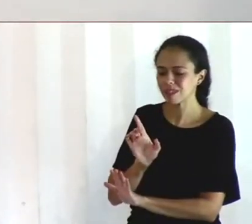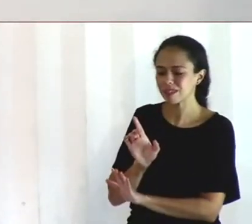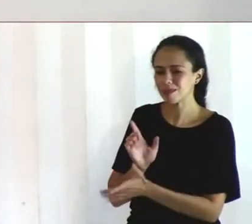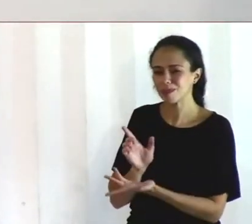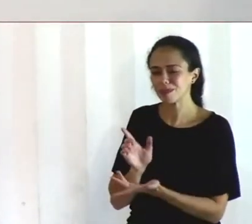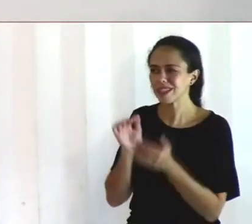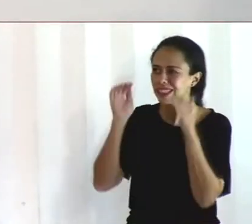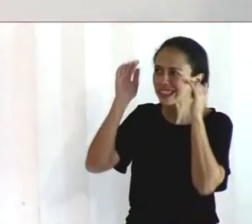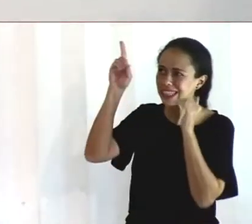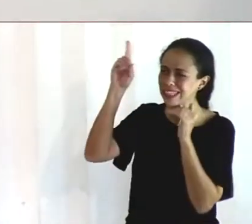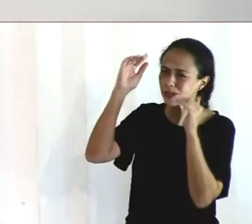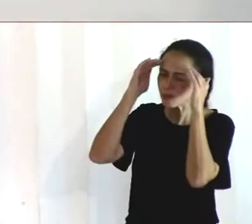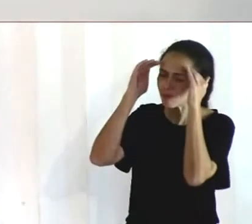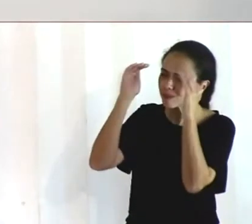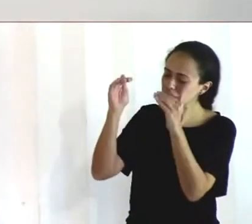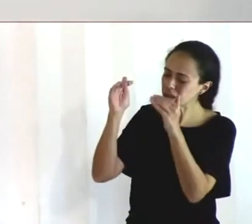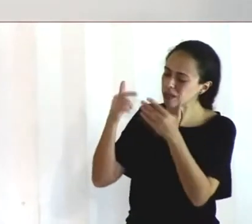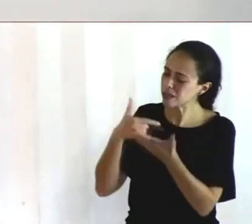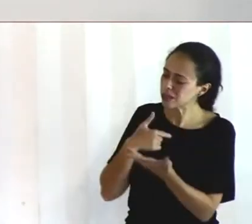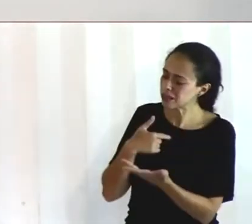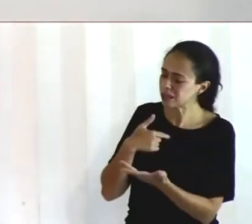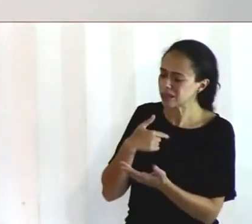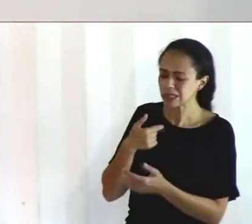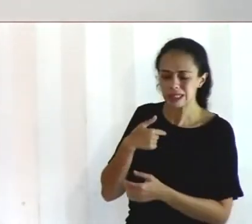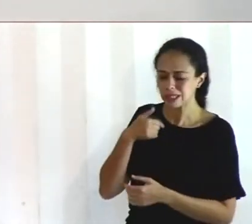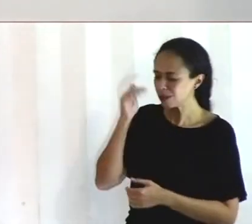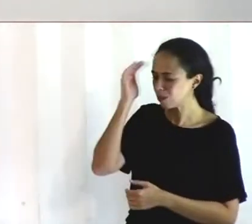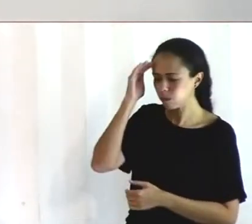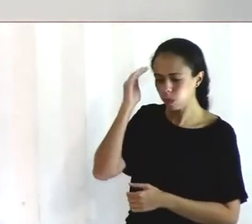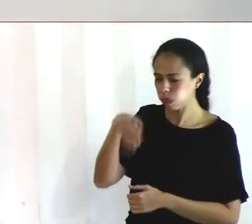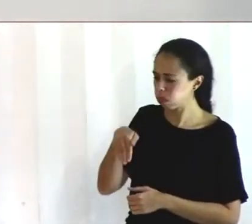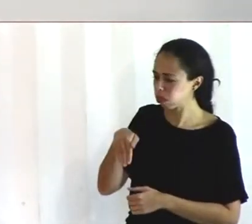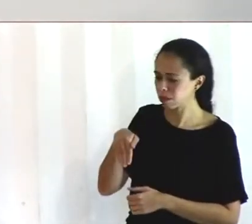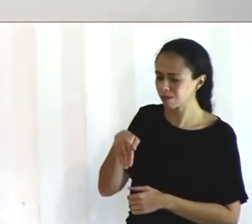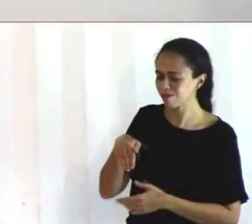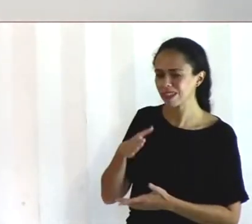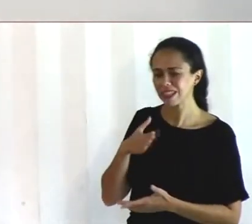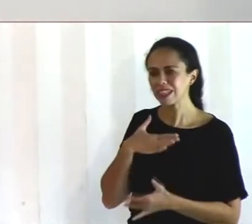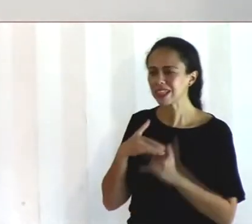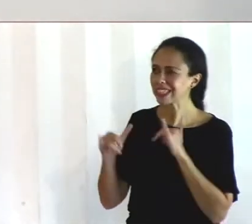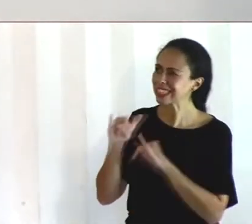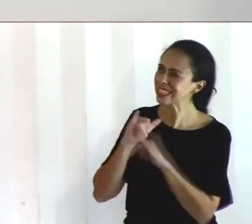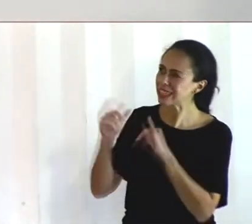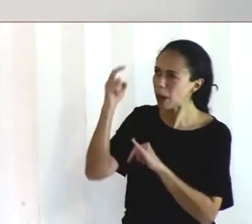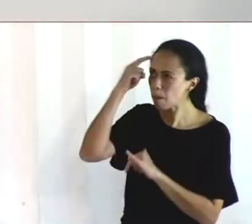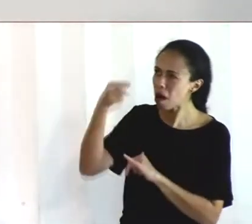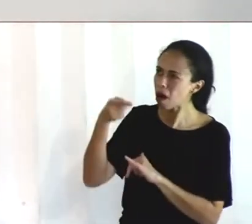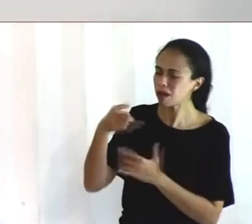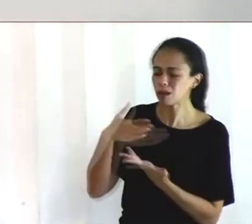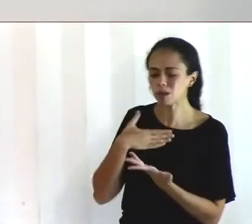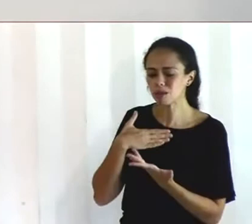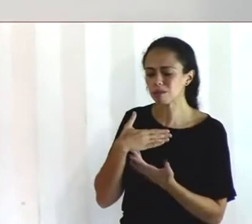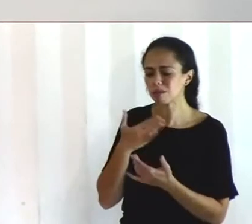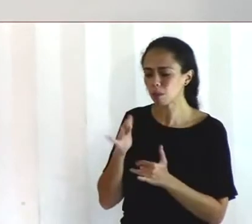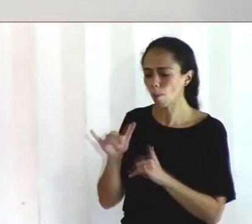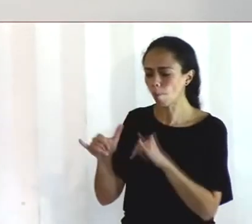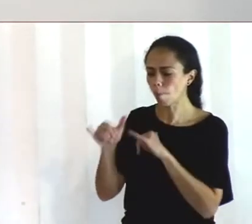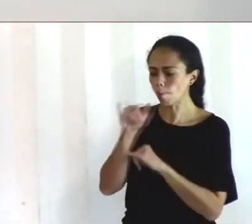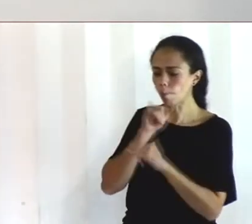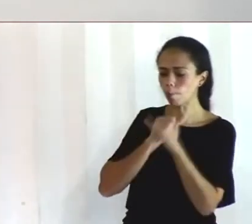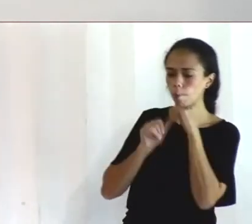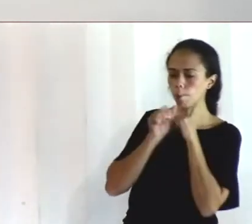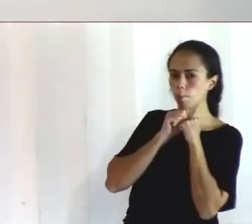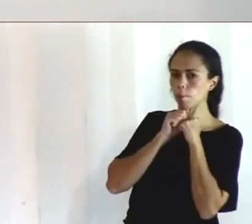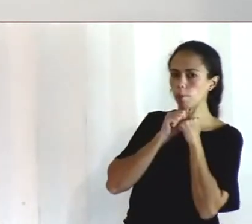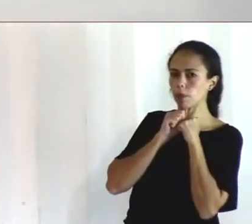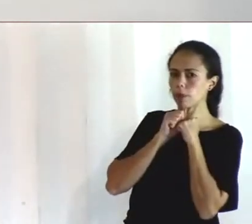tenho obedecido essa ordem. A ordem era, fazer discípulos, olha, deixa eu pensar nesse momento, quantos discípulos eu tenho? 1, 2, 3, opa,